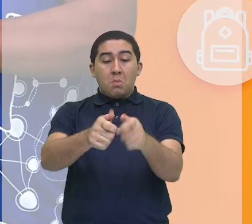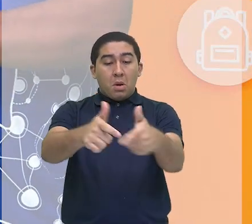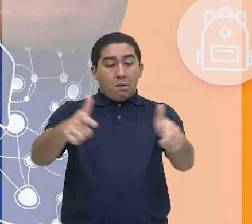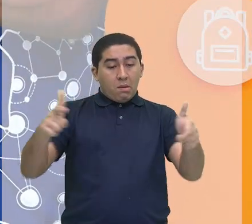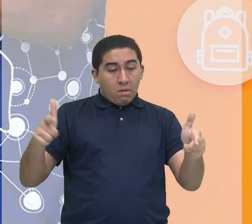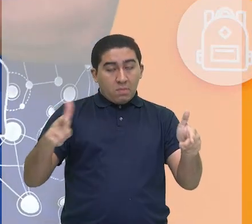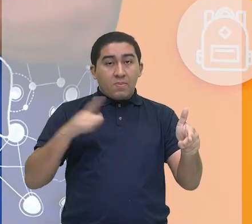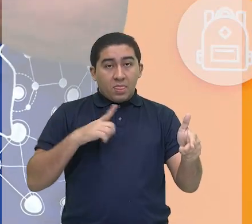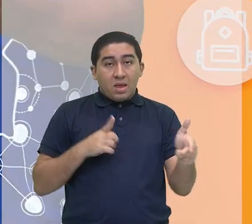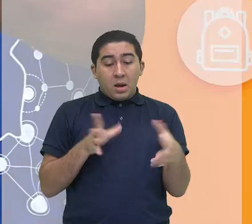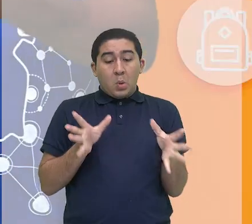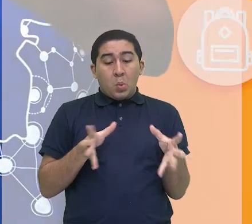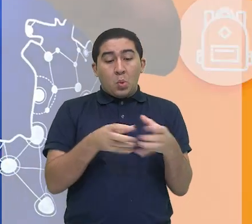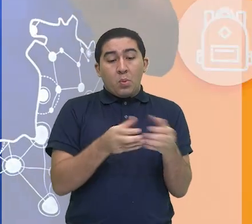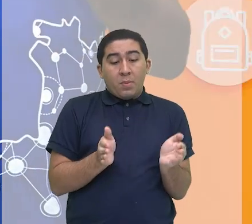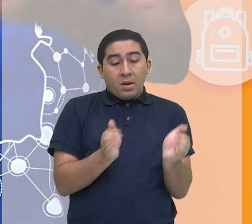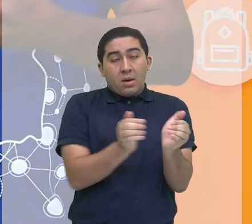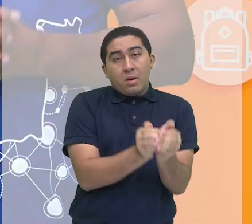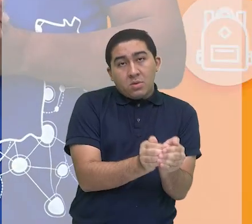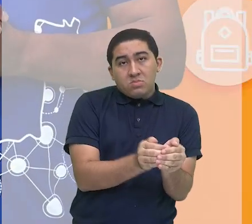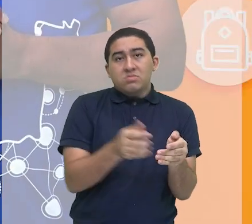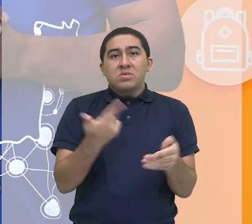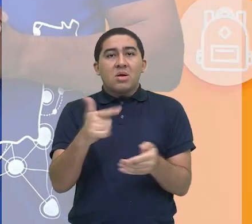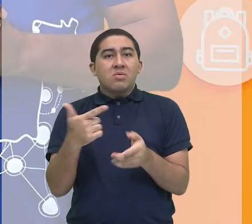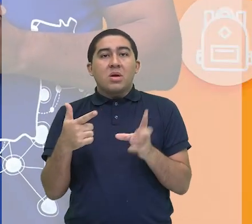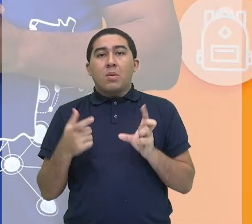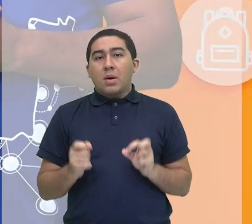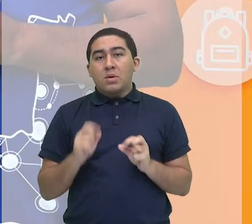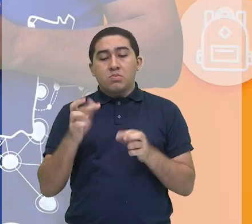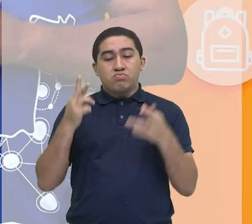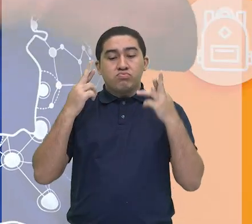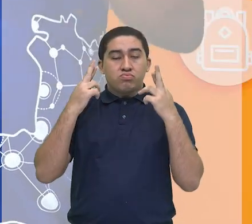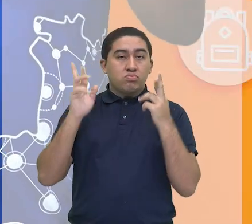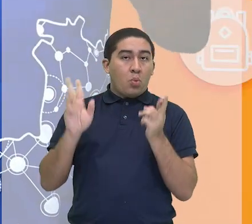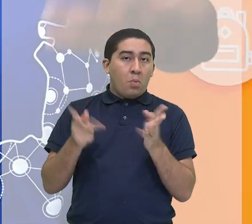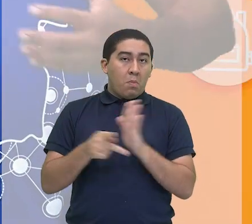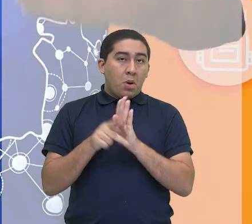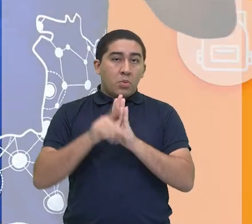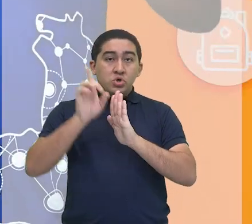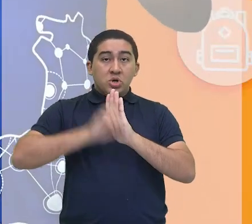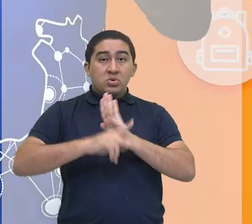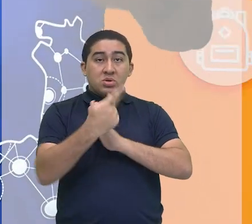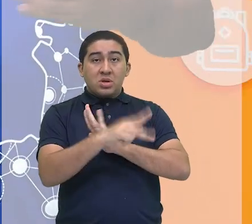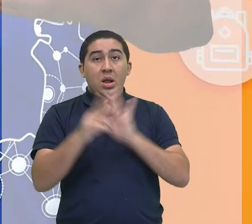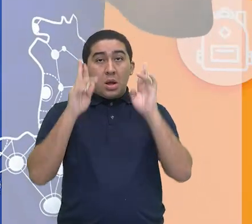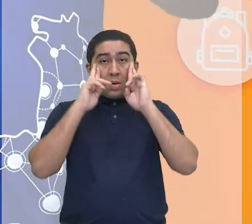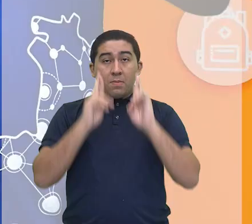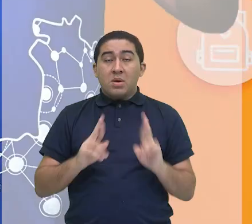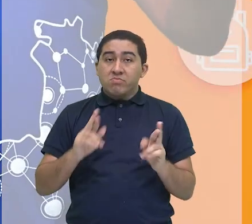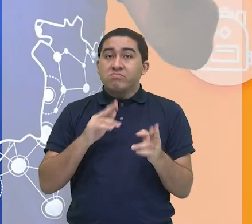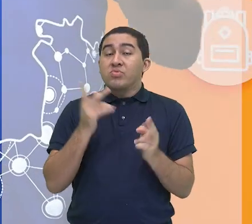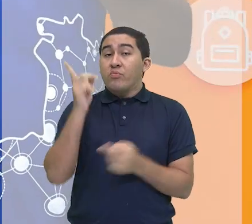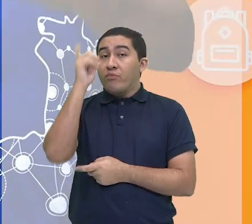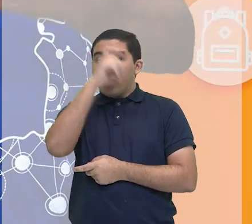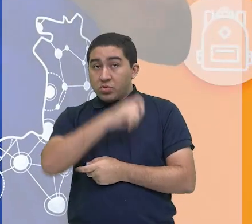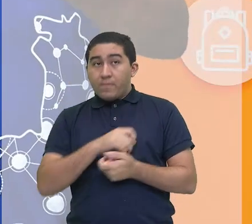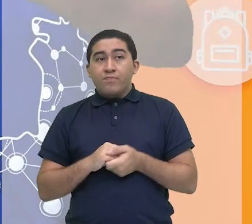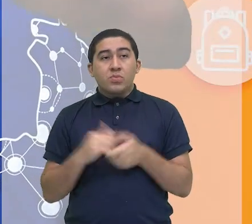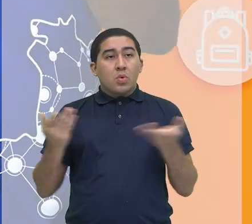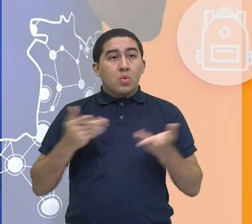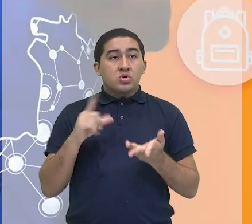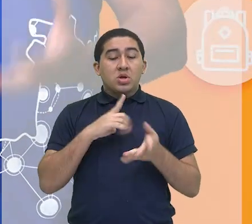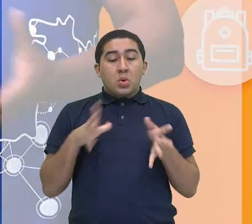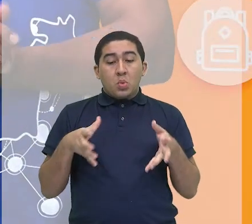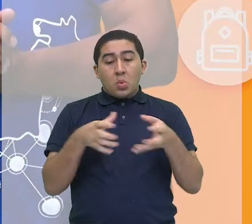e que normalmente não têm direitos respeitados, né? E hoje, né, há movimentos, há grupos que se reúnem